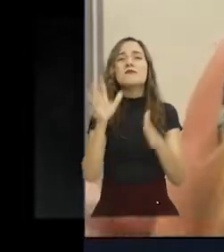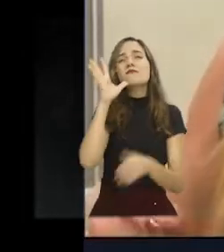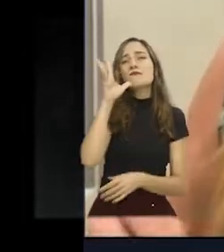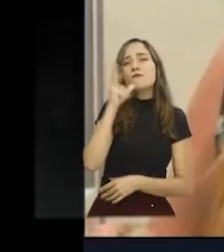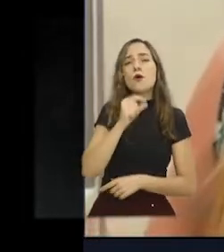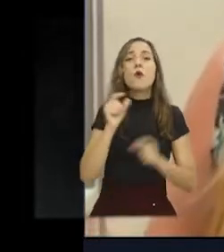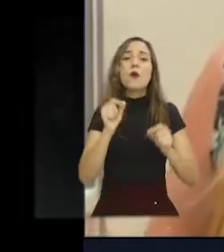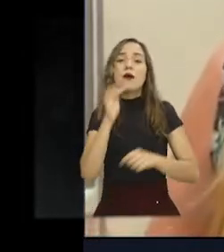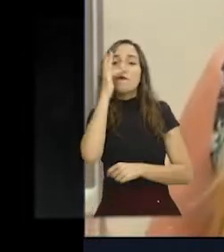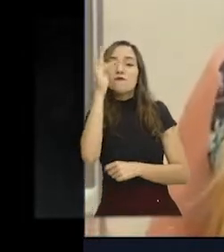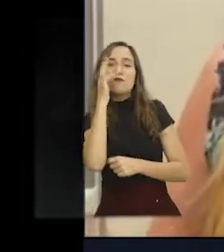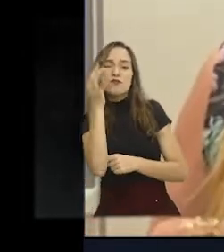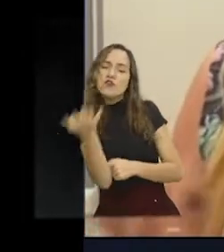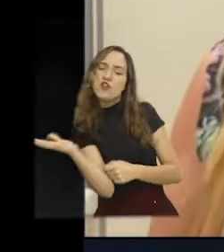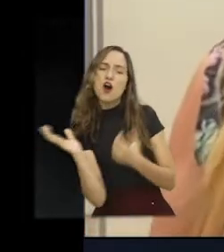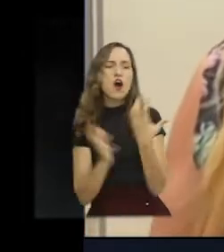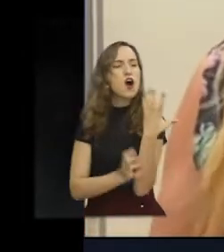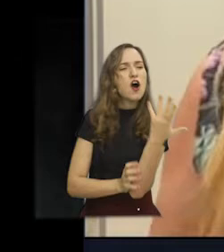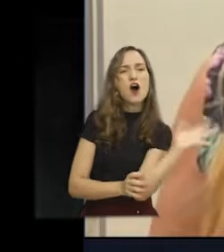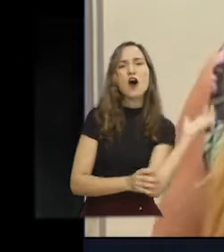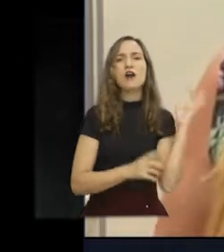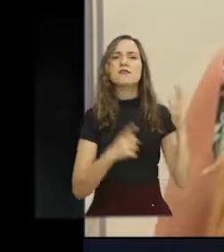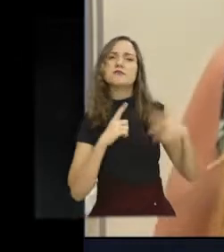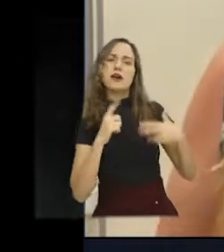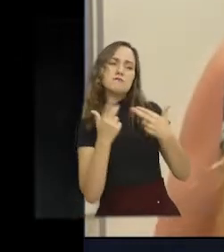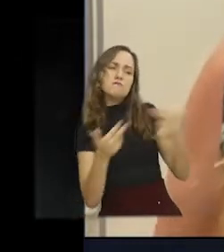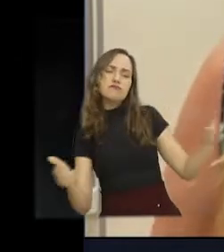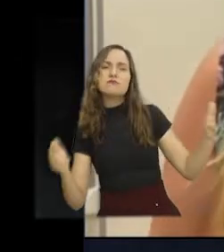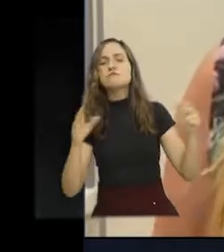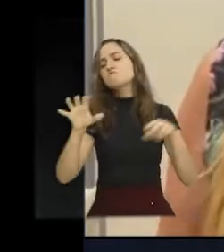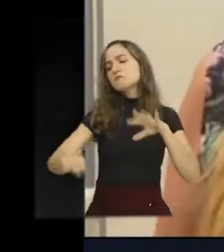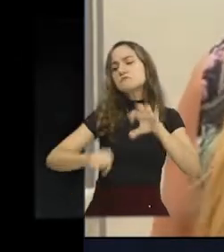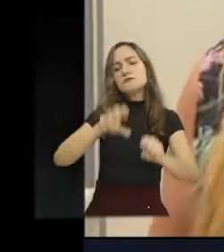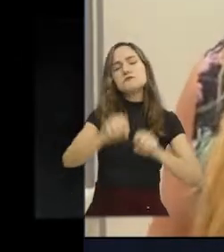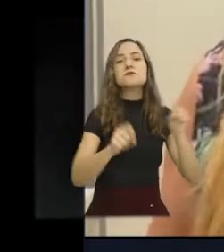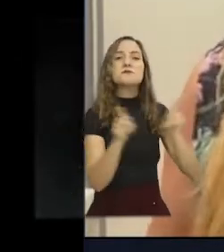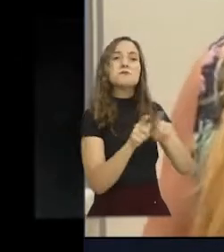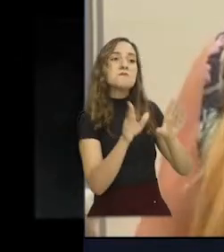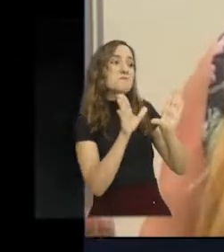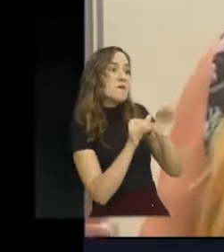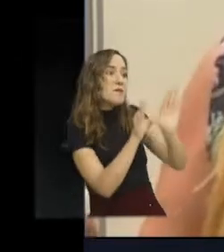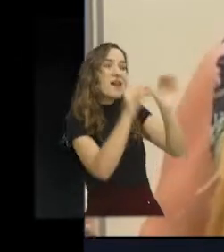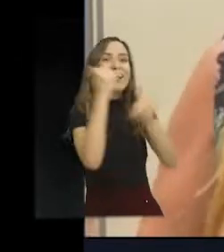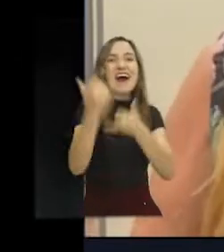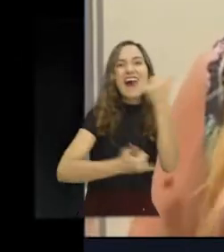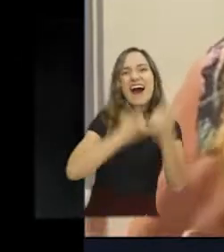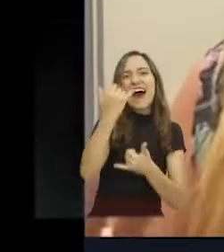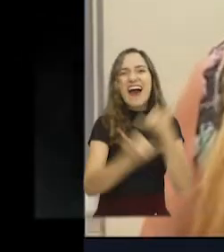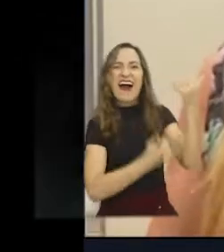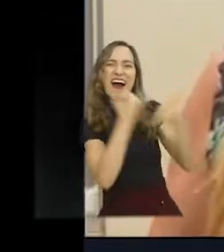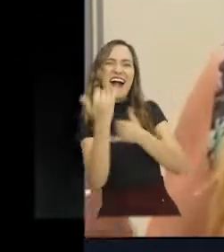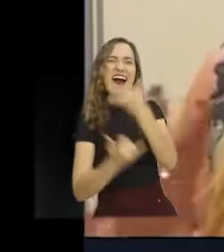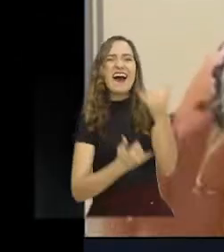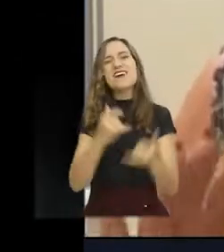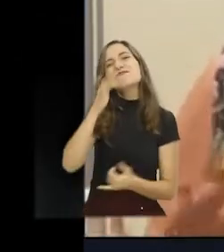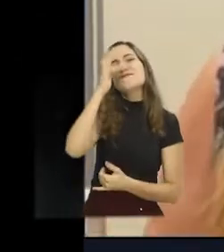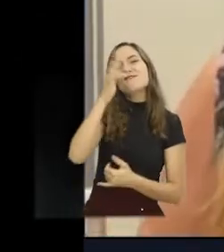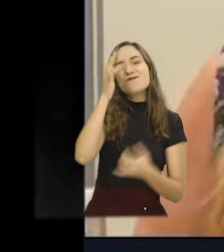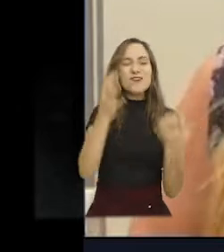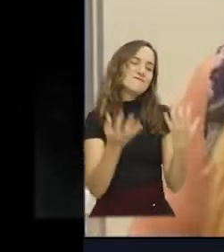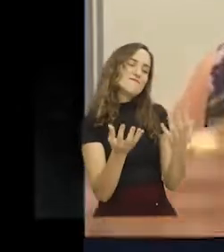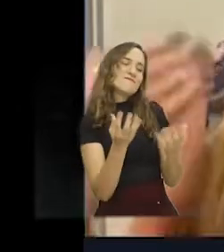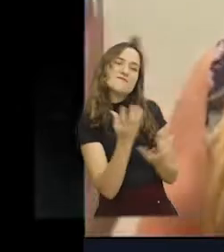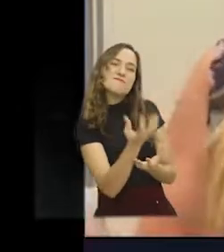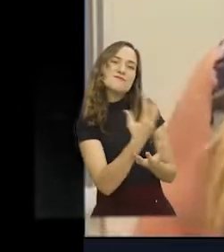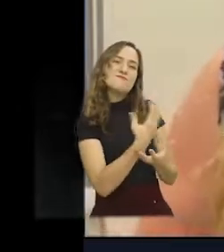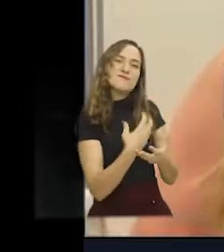distraindo-se a colher avelãs, correndo atrás das borboletas e fazendo ramalhetes com as florzinhas